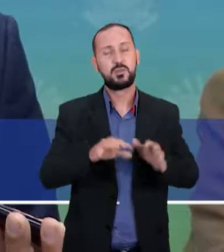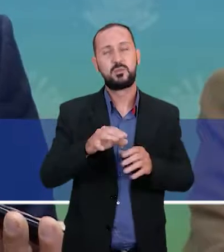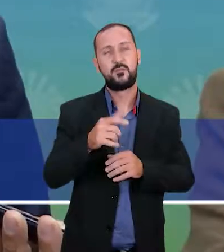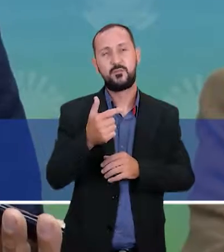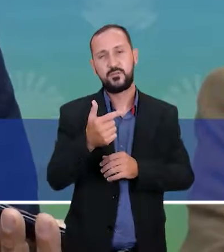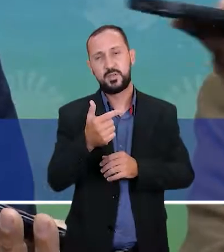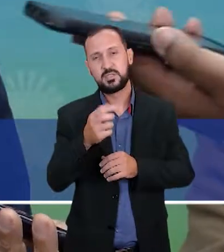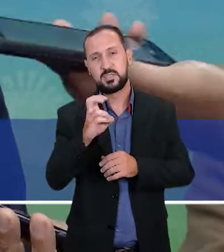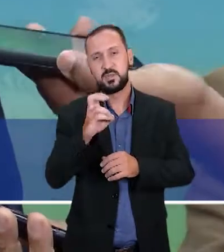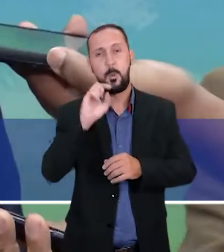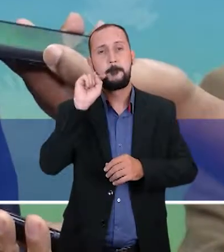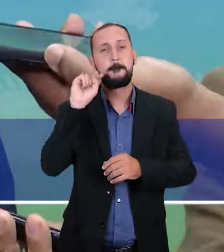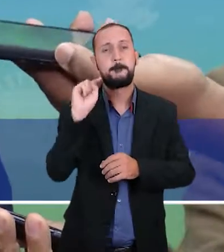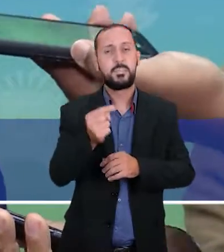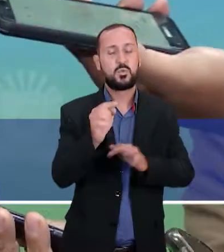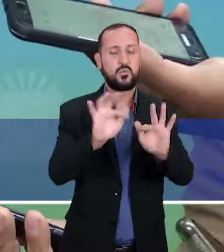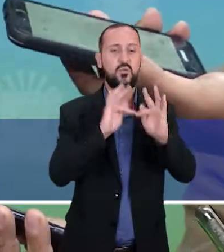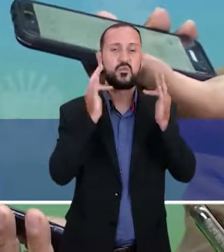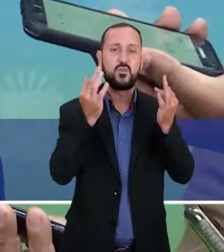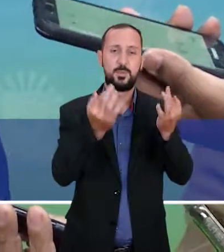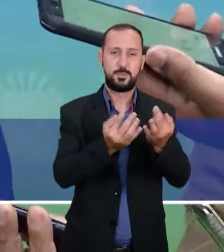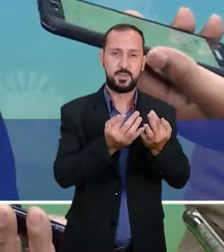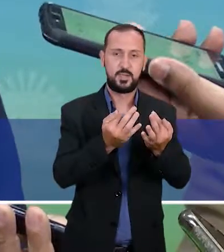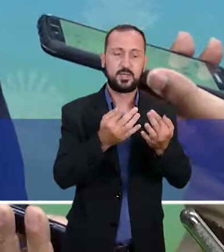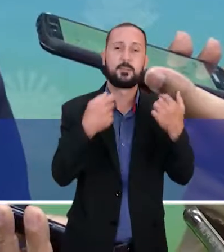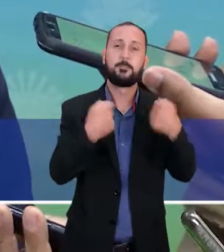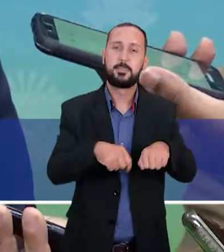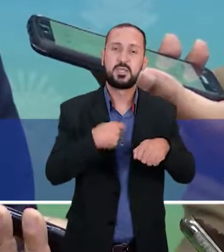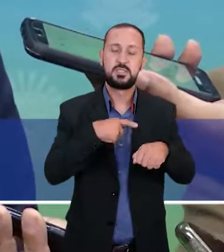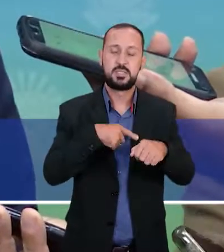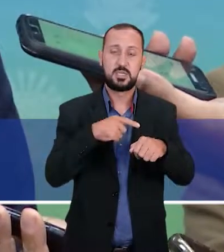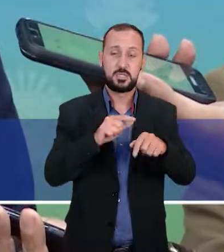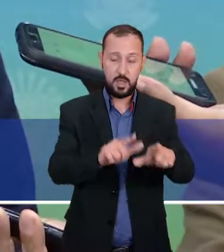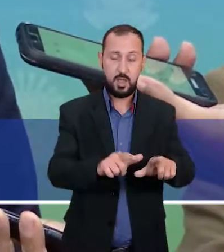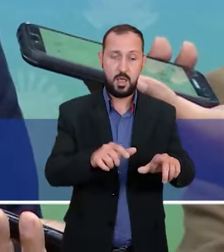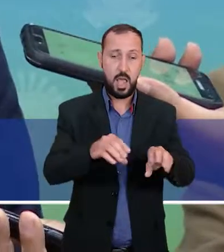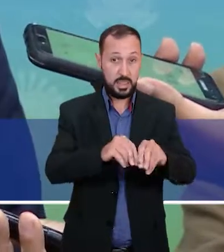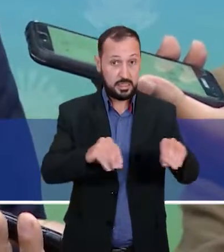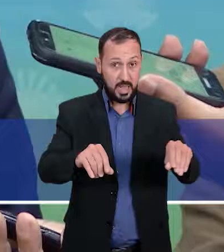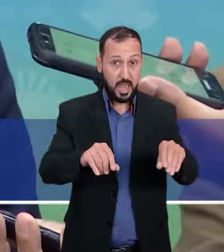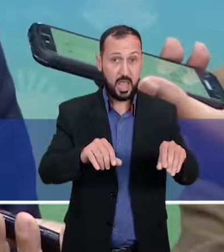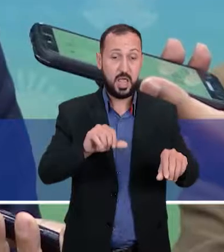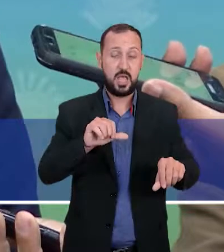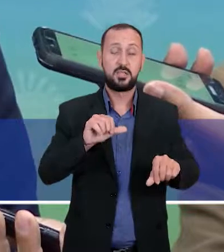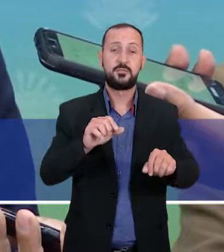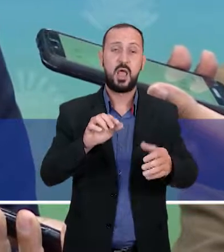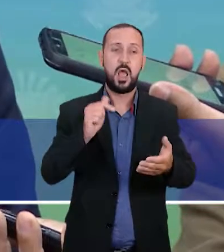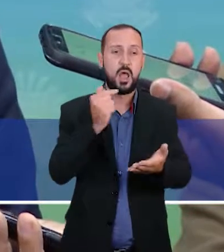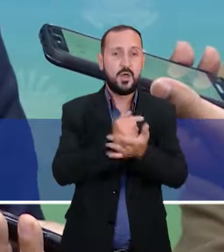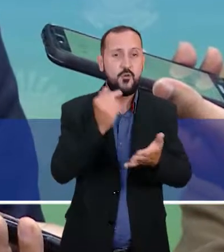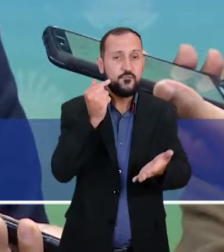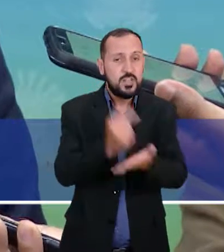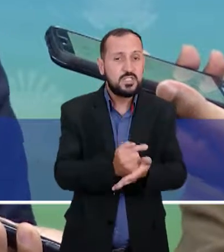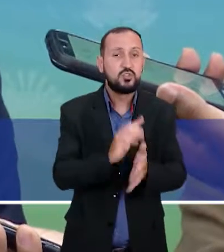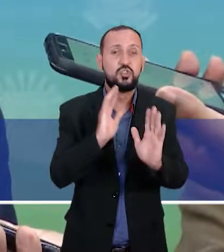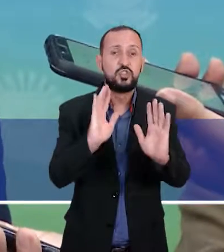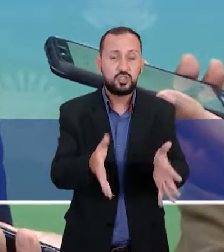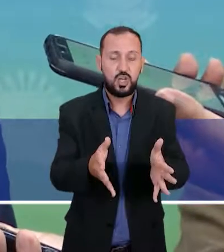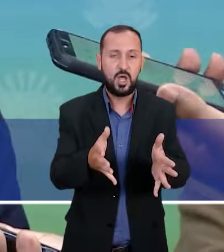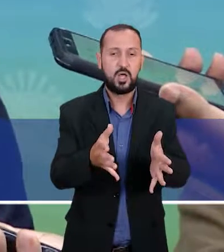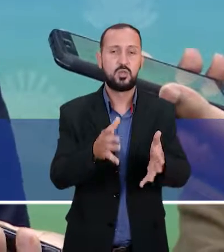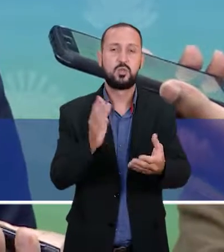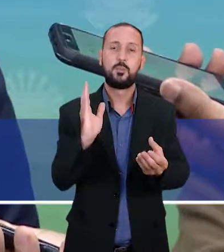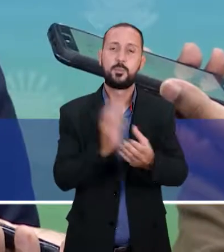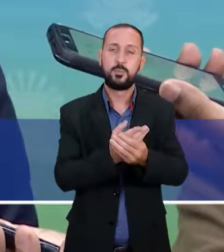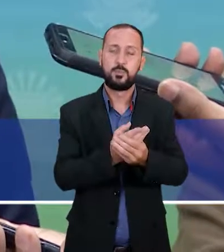de 25 mil famílias que precisam ser regularizadas e os processos já estão